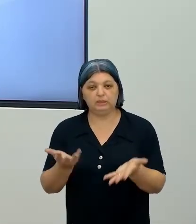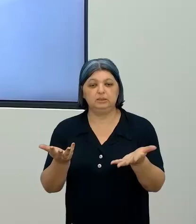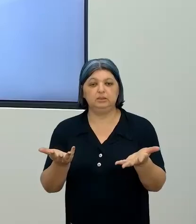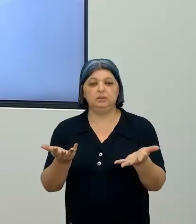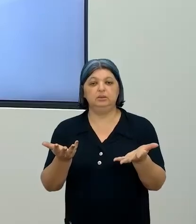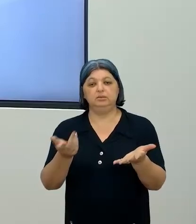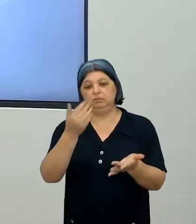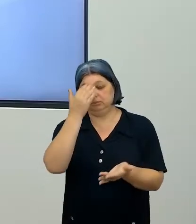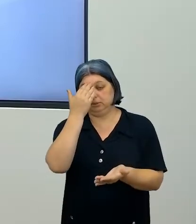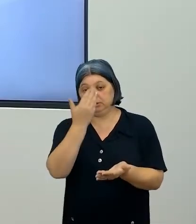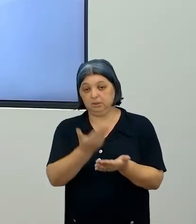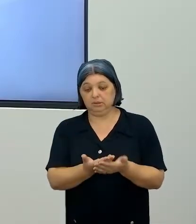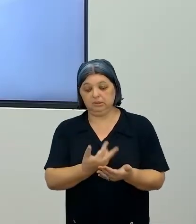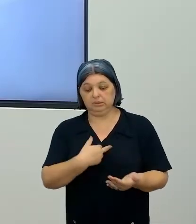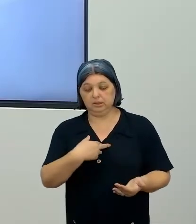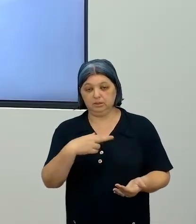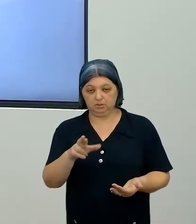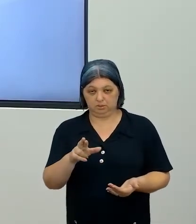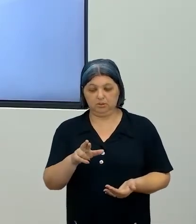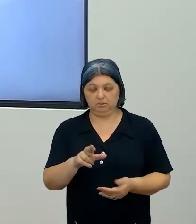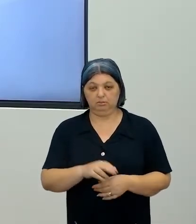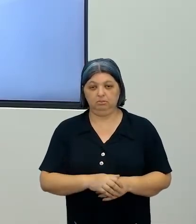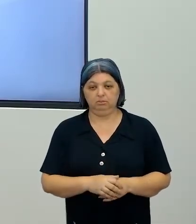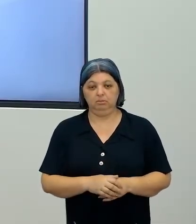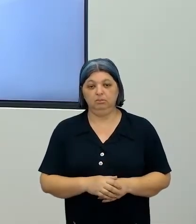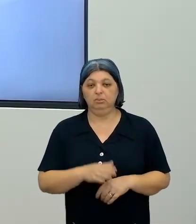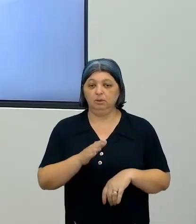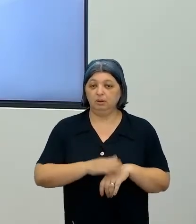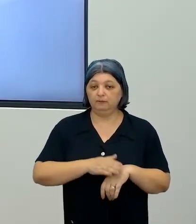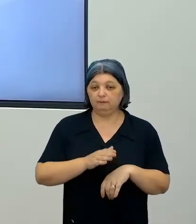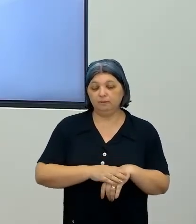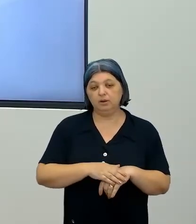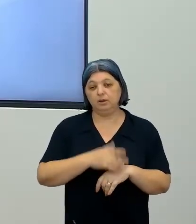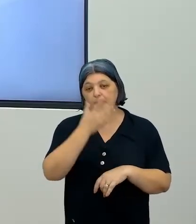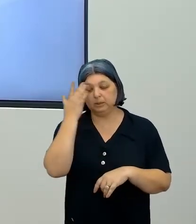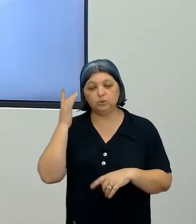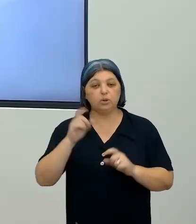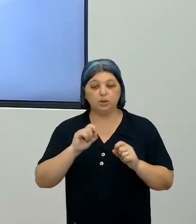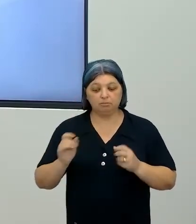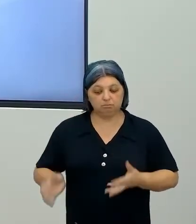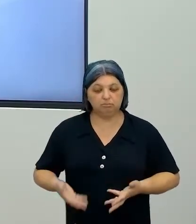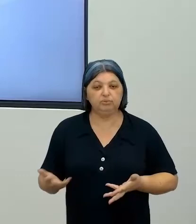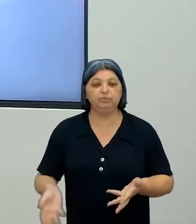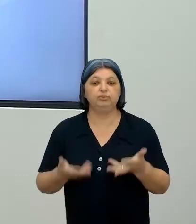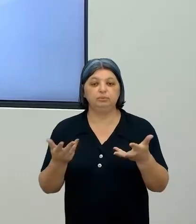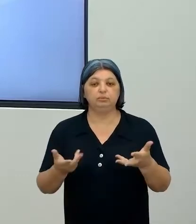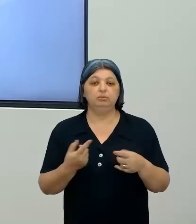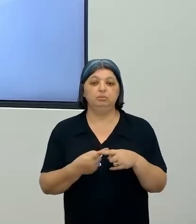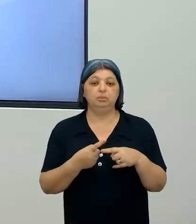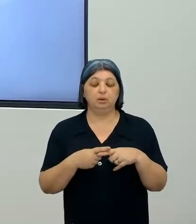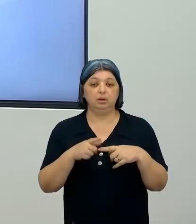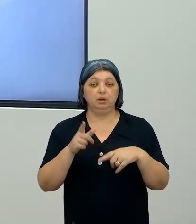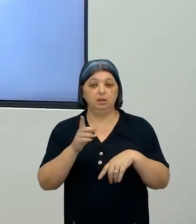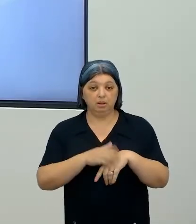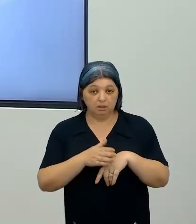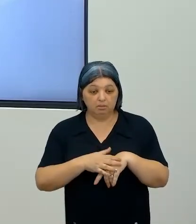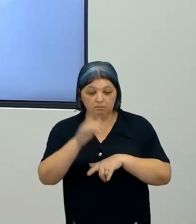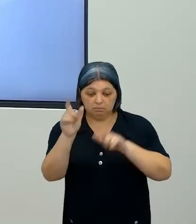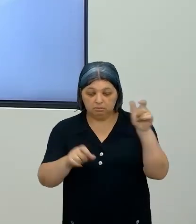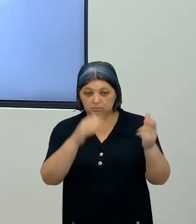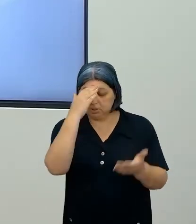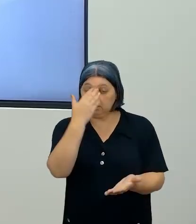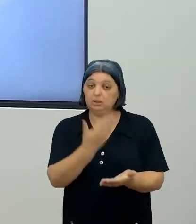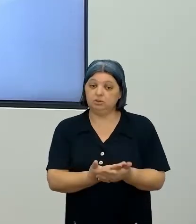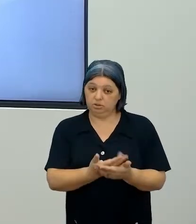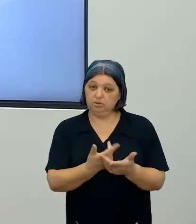essas crenças, com essas convicções que fazem a pessoa agir. A pessoa ela só age porque ela acredita em algo. E é sobre isso que eu